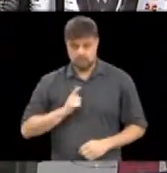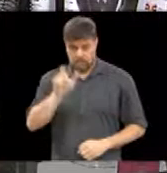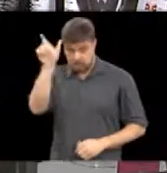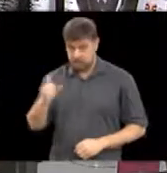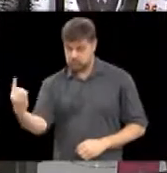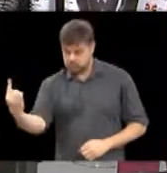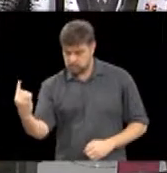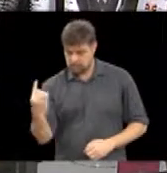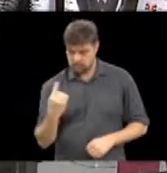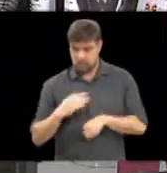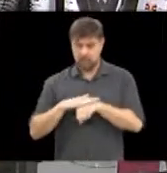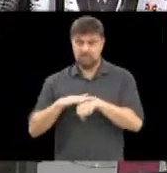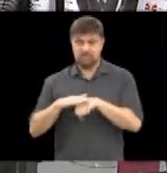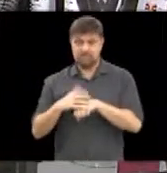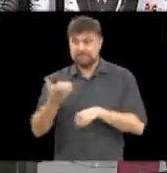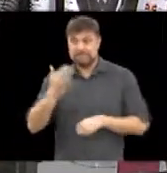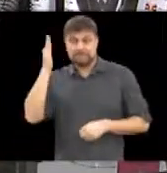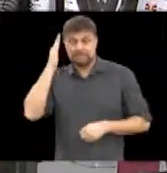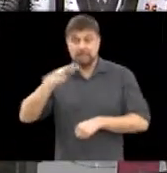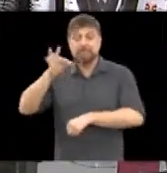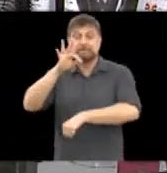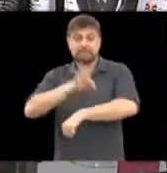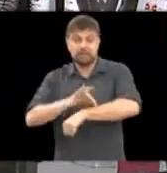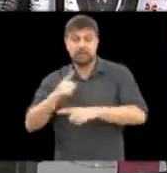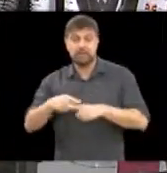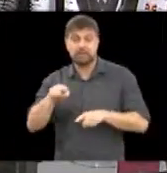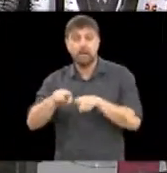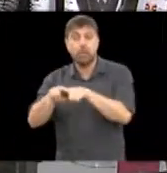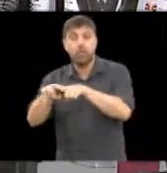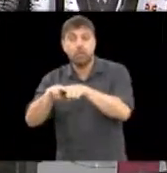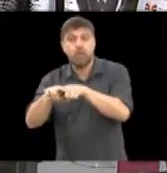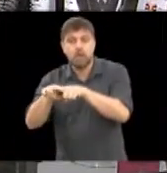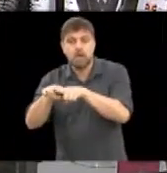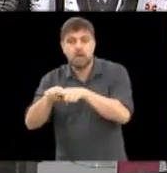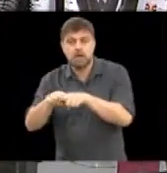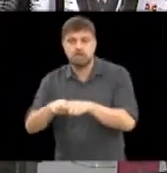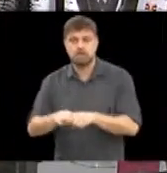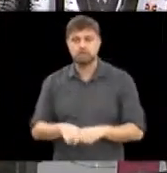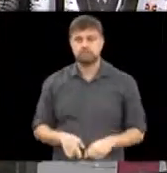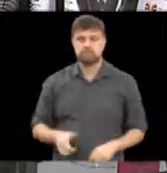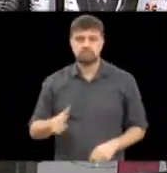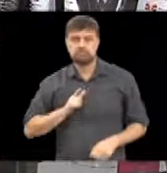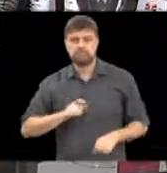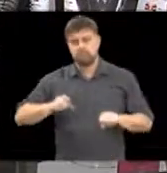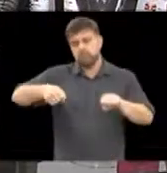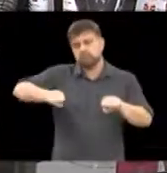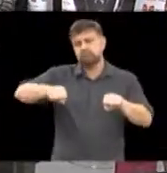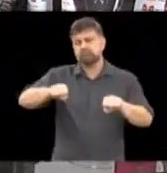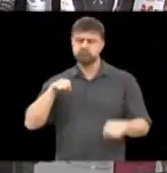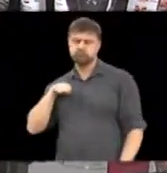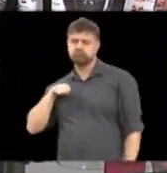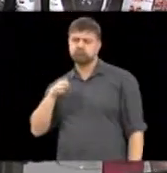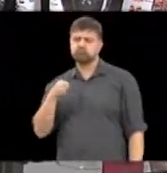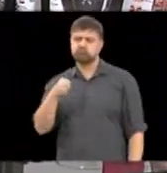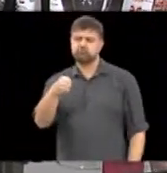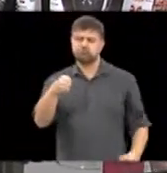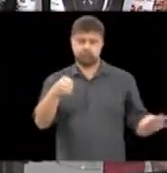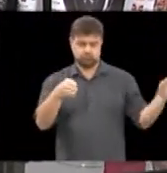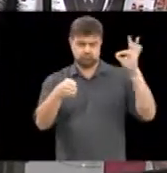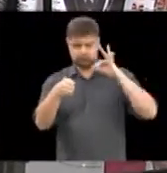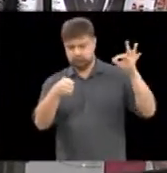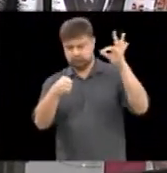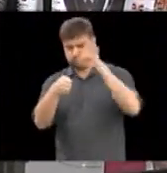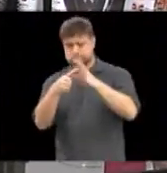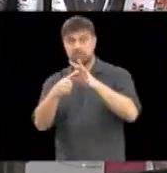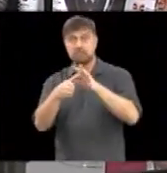que veio aqui para saber se ele era alérgico à picada de inseto porque o irmão dele levou andando de moto, levou uma picada